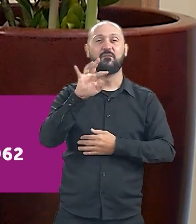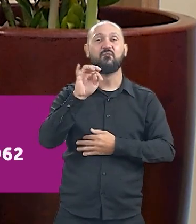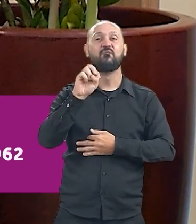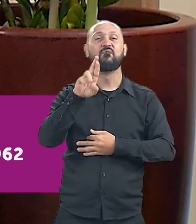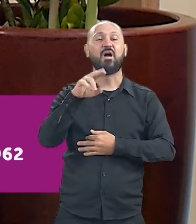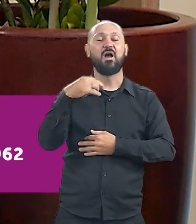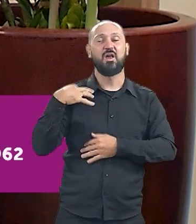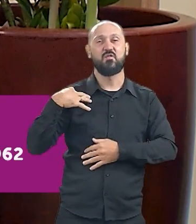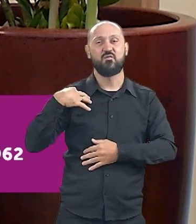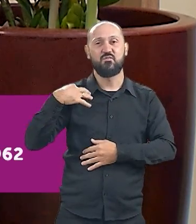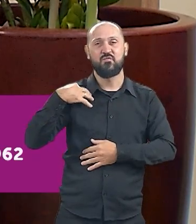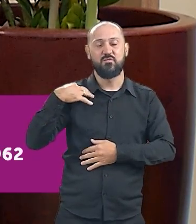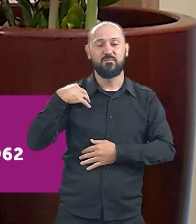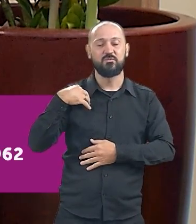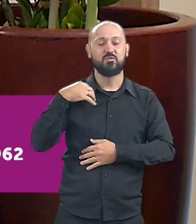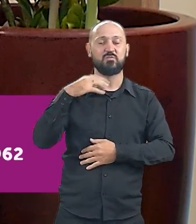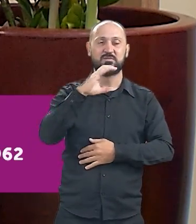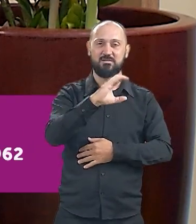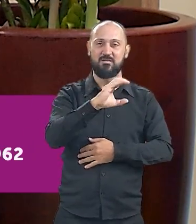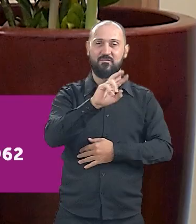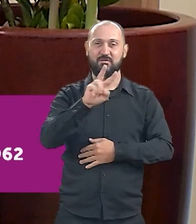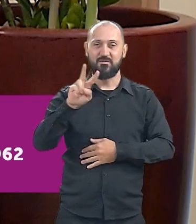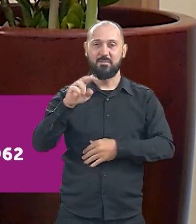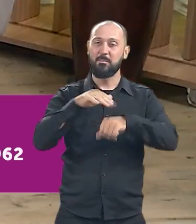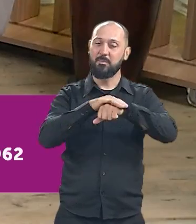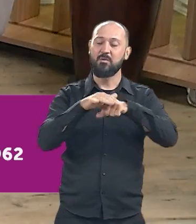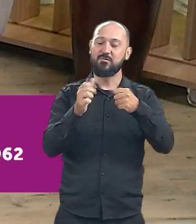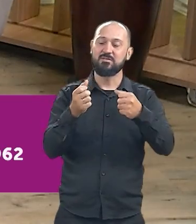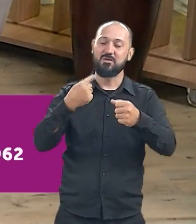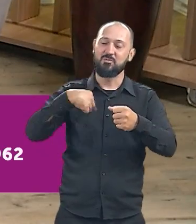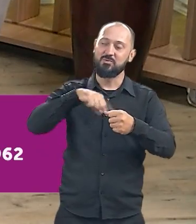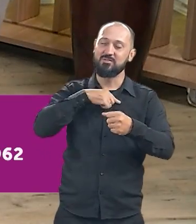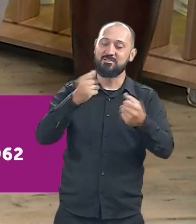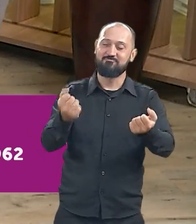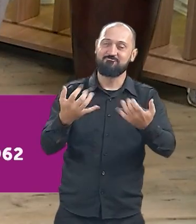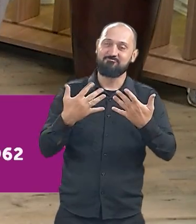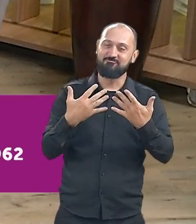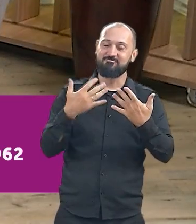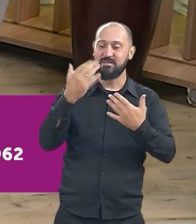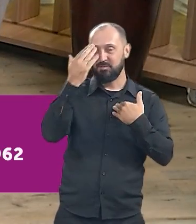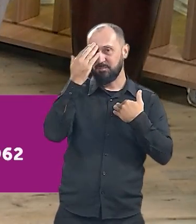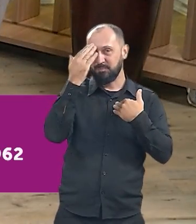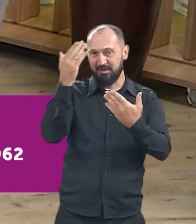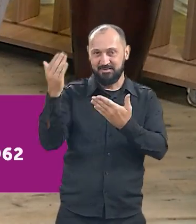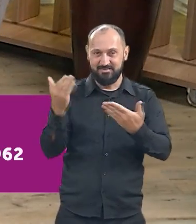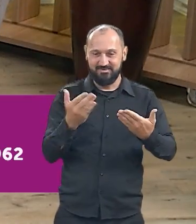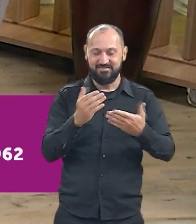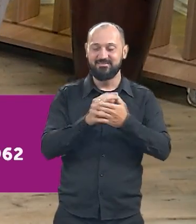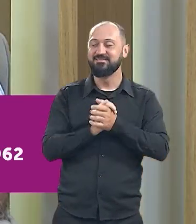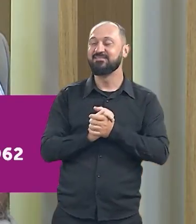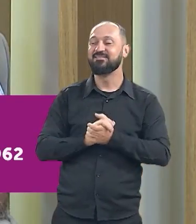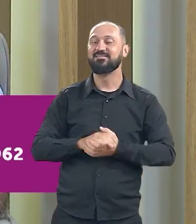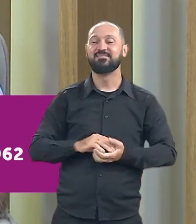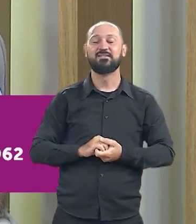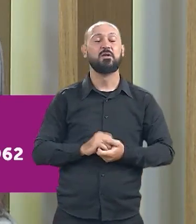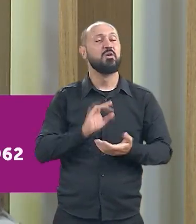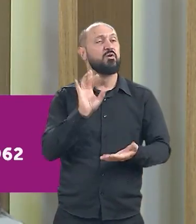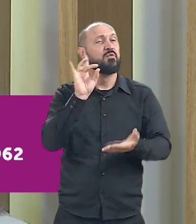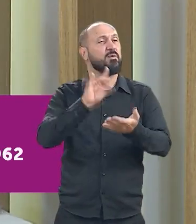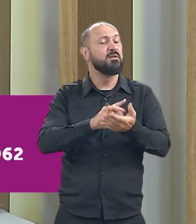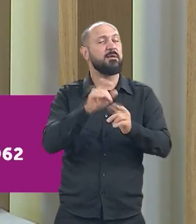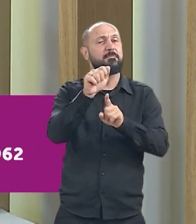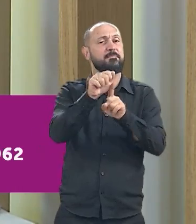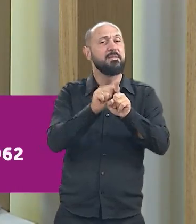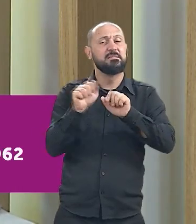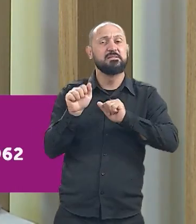é voluntário do CVV, para conversar com a gente. Seja muito bem-vindo. Obrigada. Obrigado a você, Lívia. Realmente, setembro é o mês